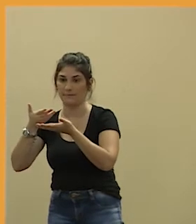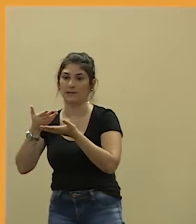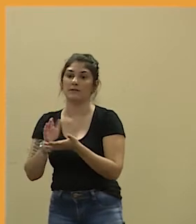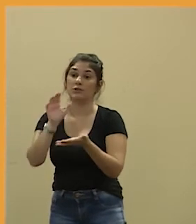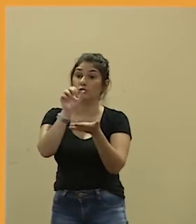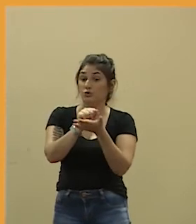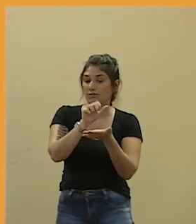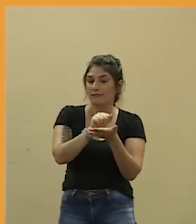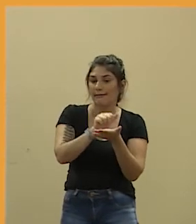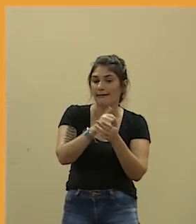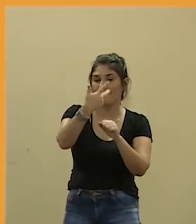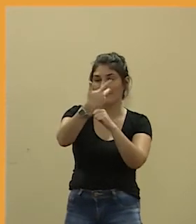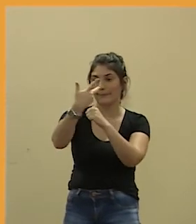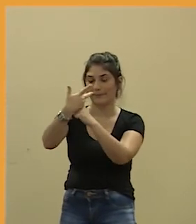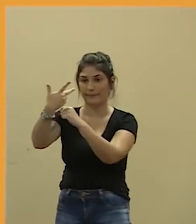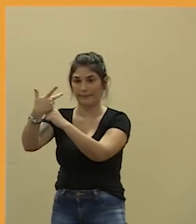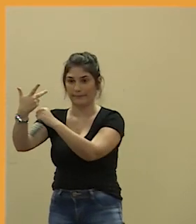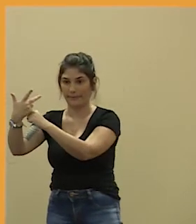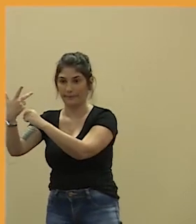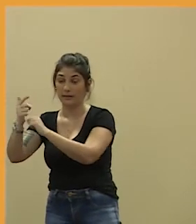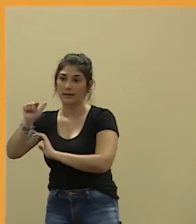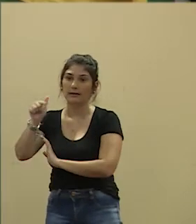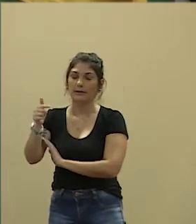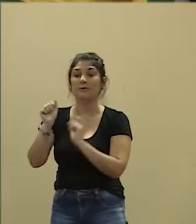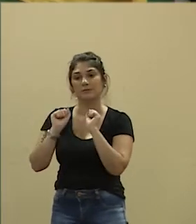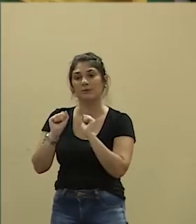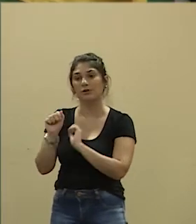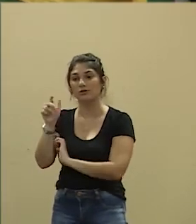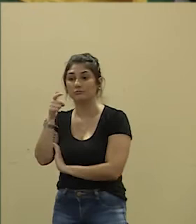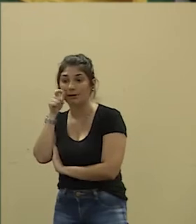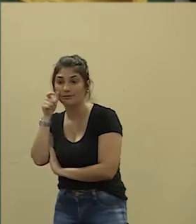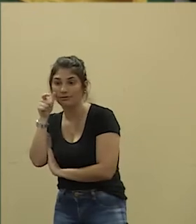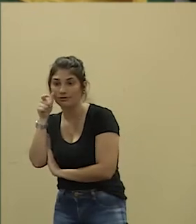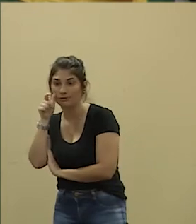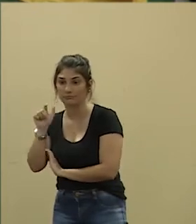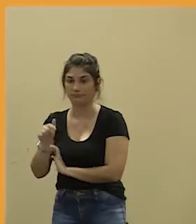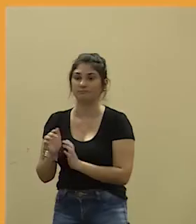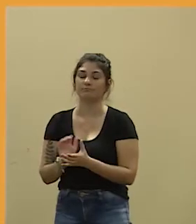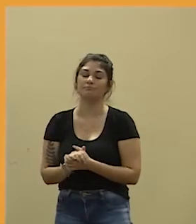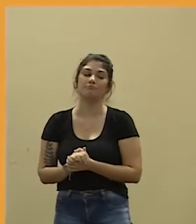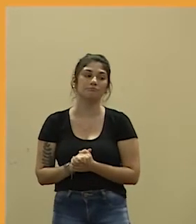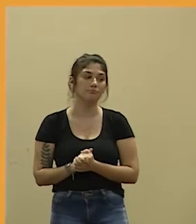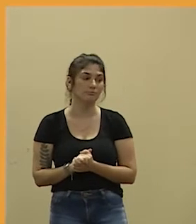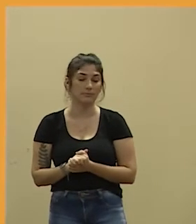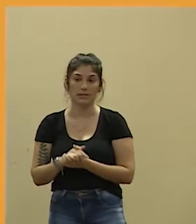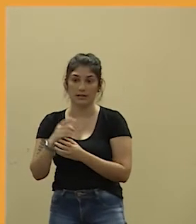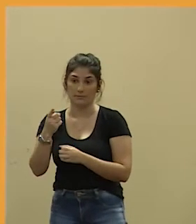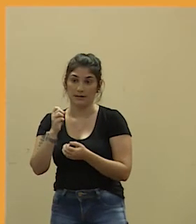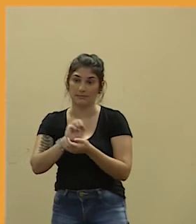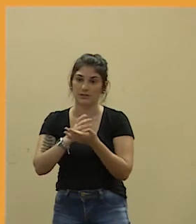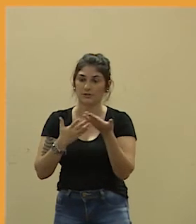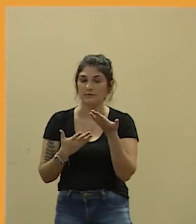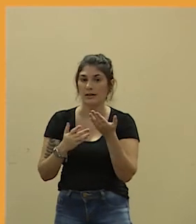ou intensifica disponibilizado para quem quiser assistir depois então também isso a gente já já comentou a primeira atividade a leitura de um texto